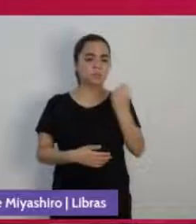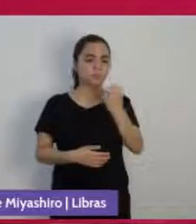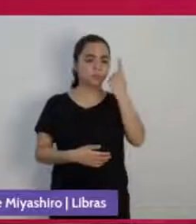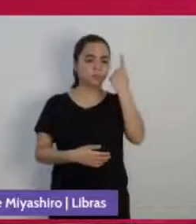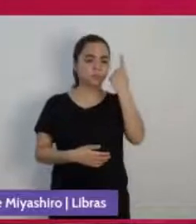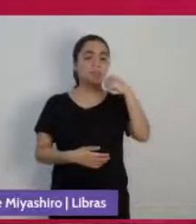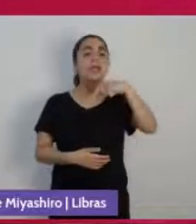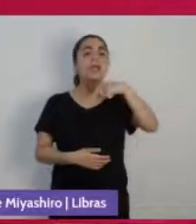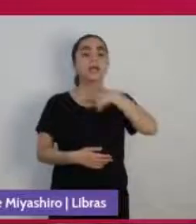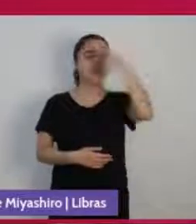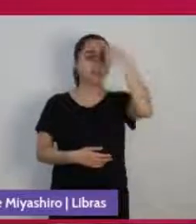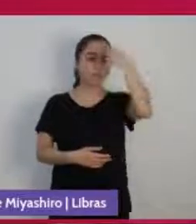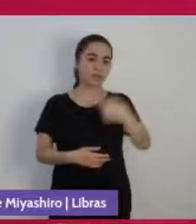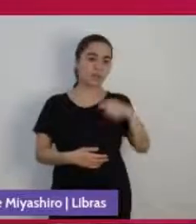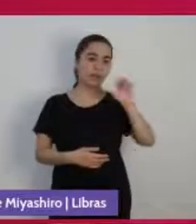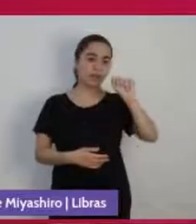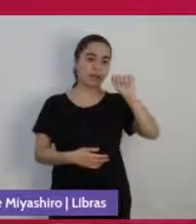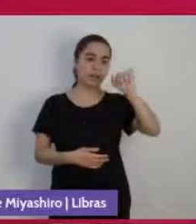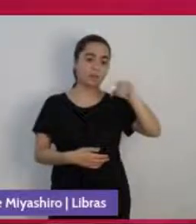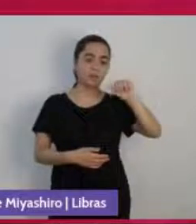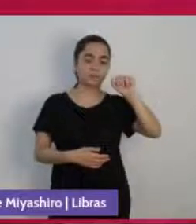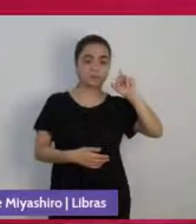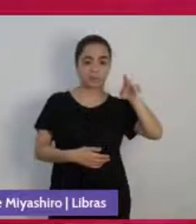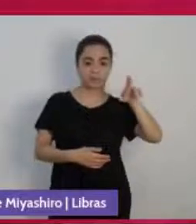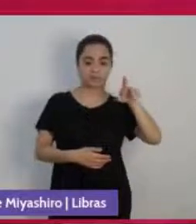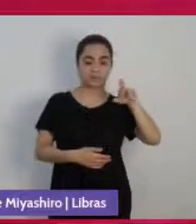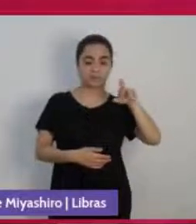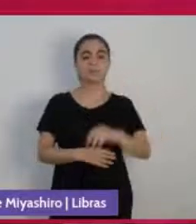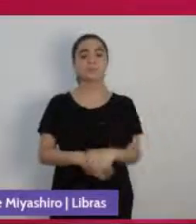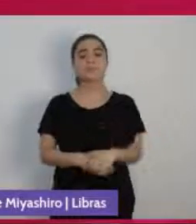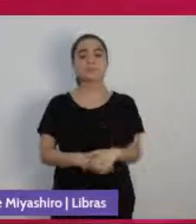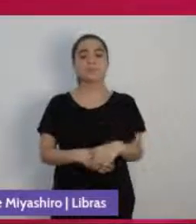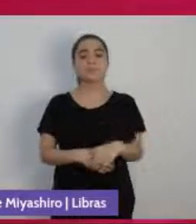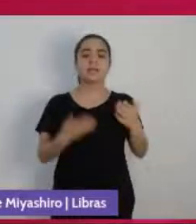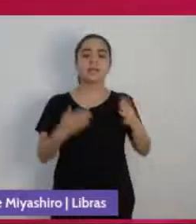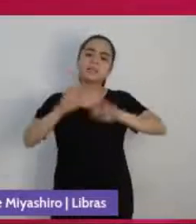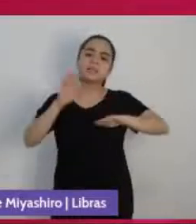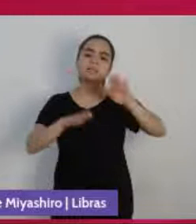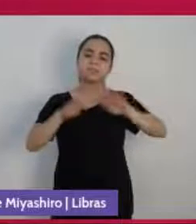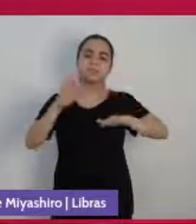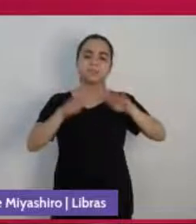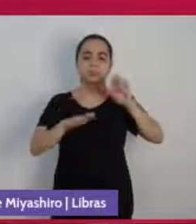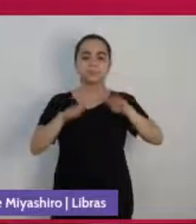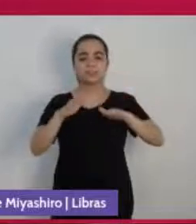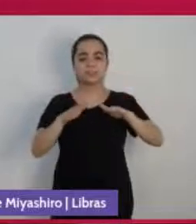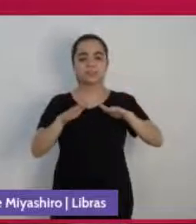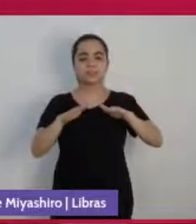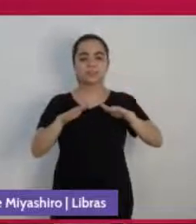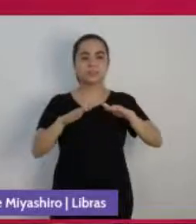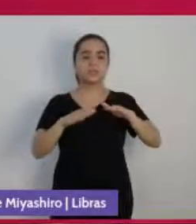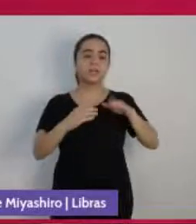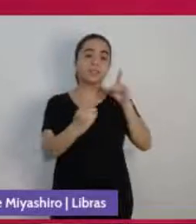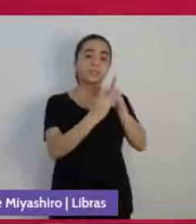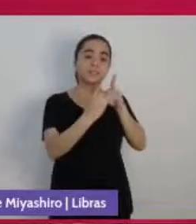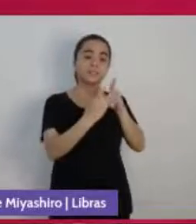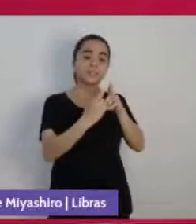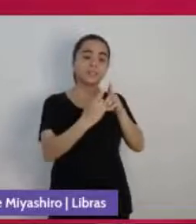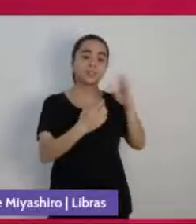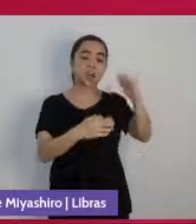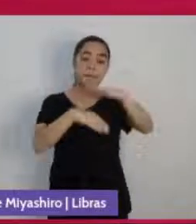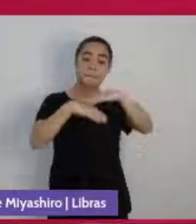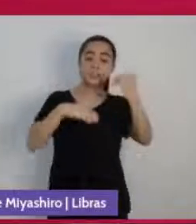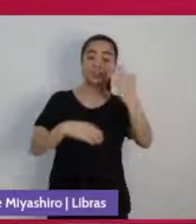a Aymar. Então, e algumas pacientes começam a me chamar pelo nome até, né? Aymar isso,